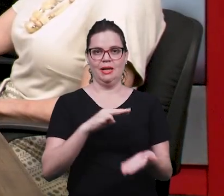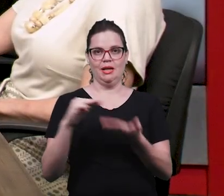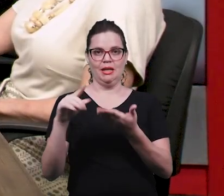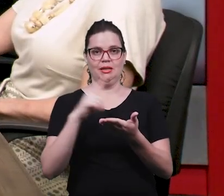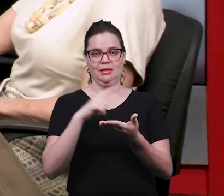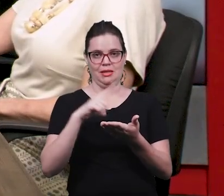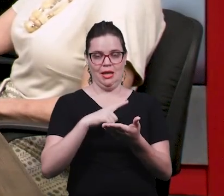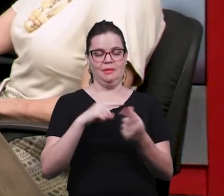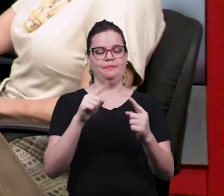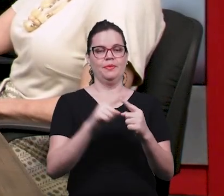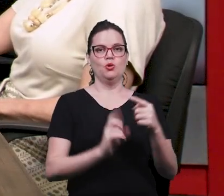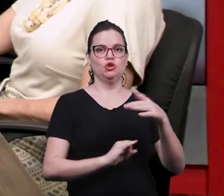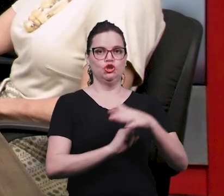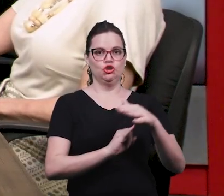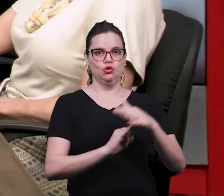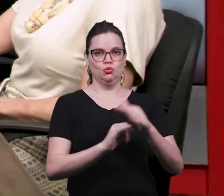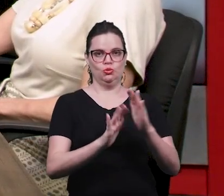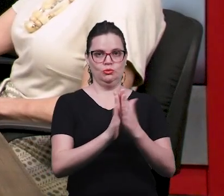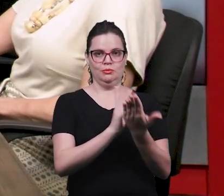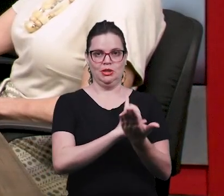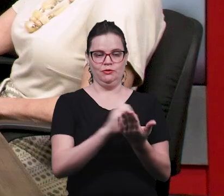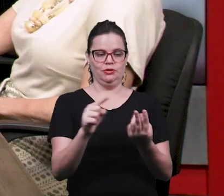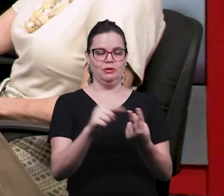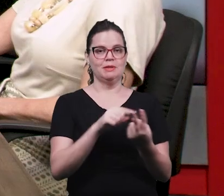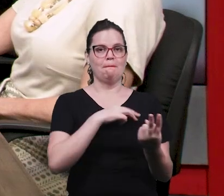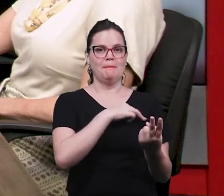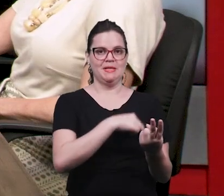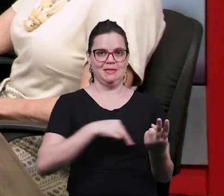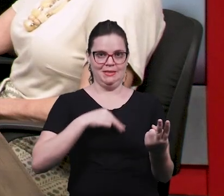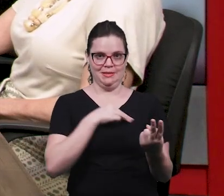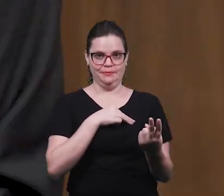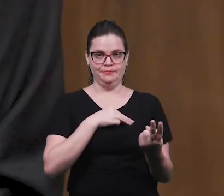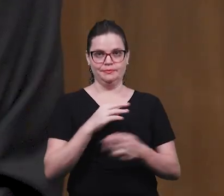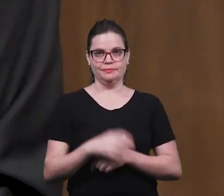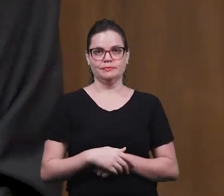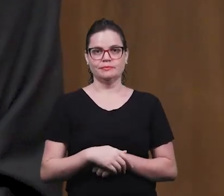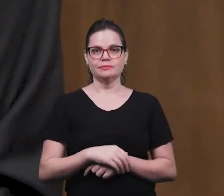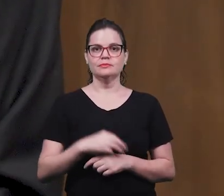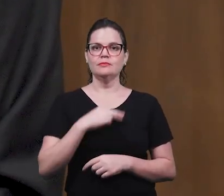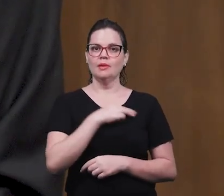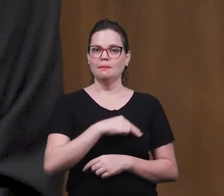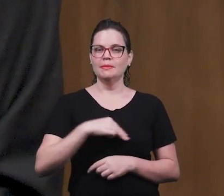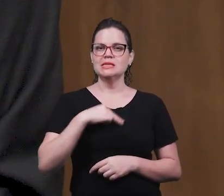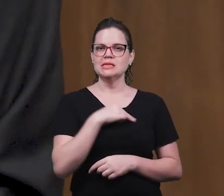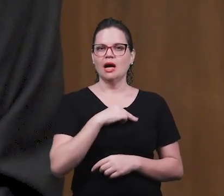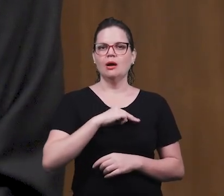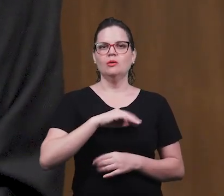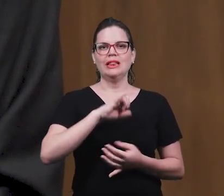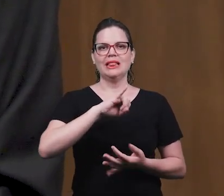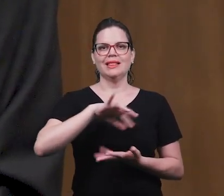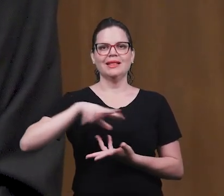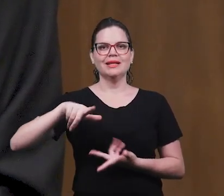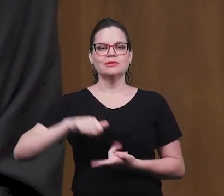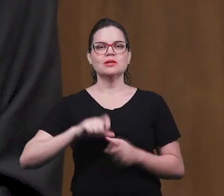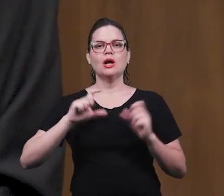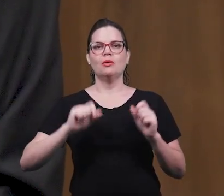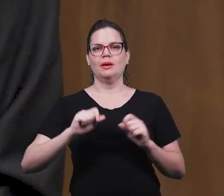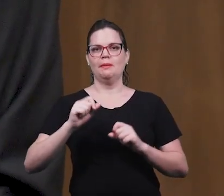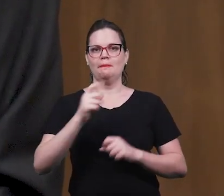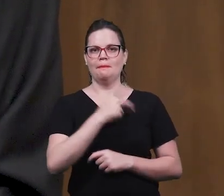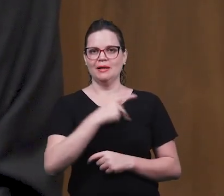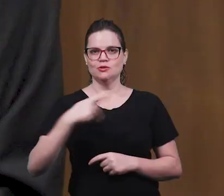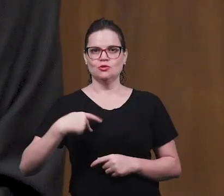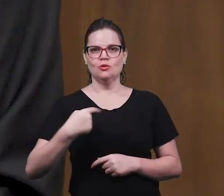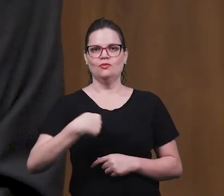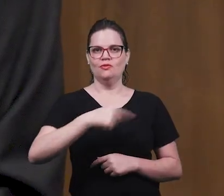internacional. Dentro da missão internacional, você tem todo o apoio aos pastores que viajam para o exterior,